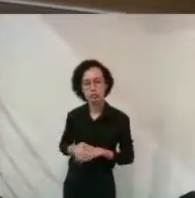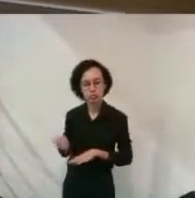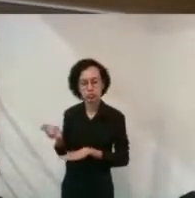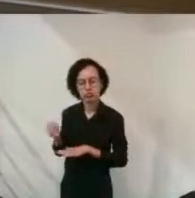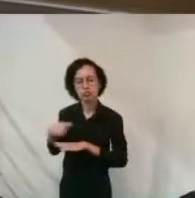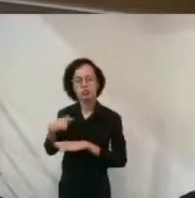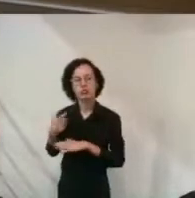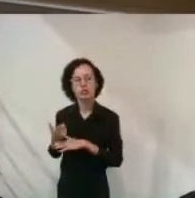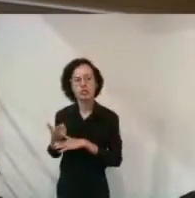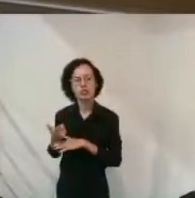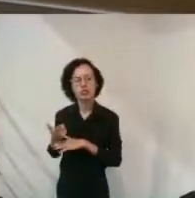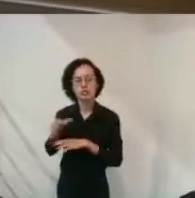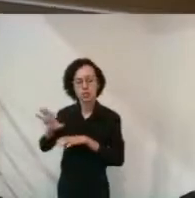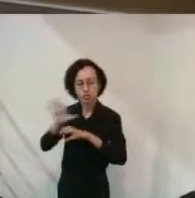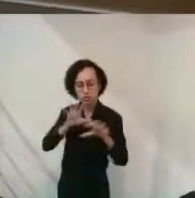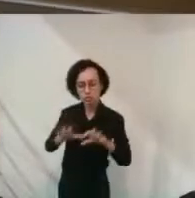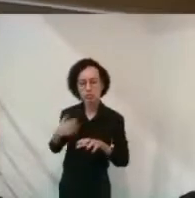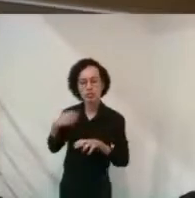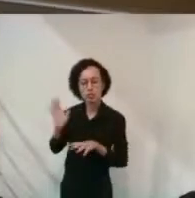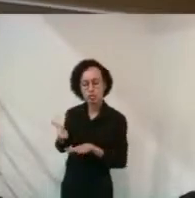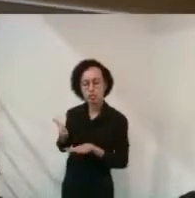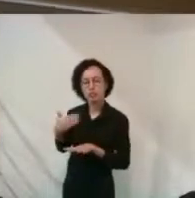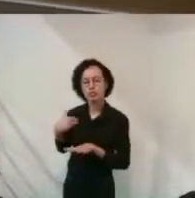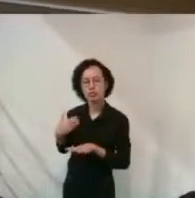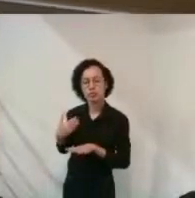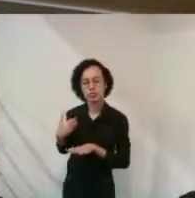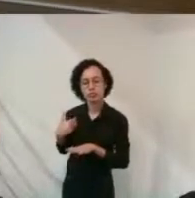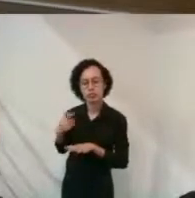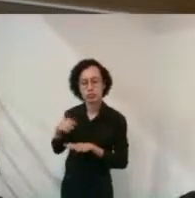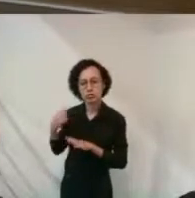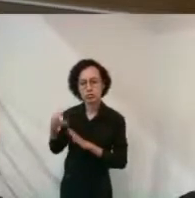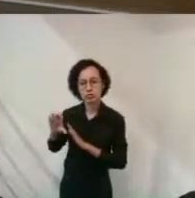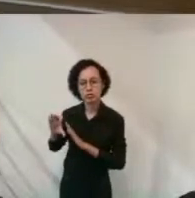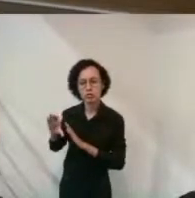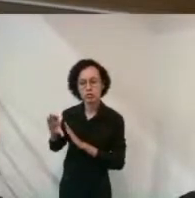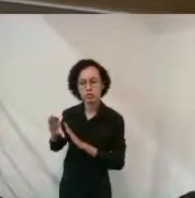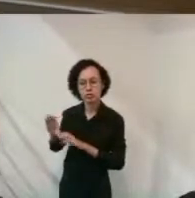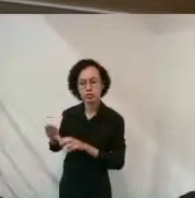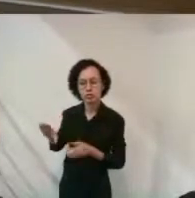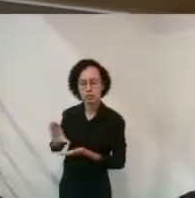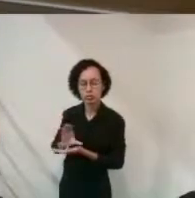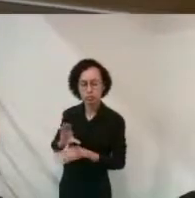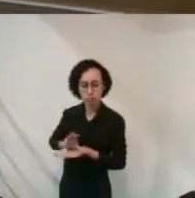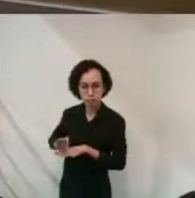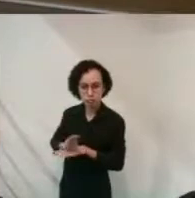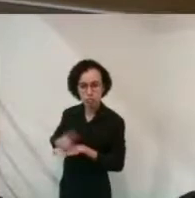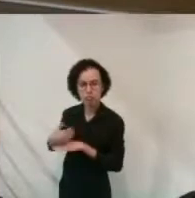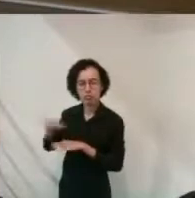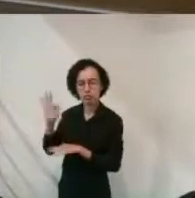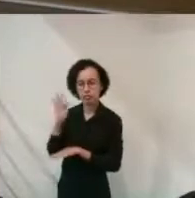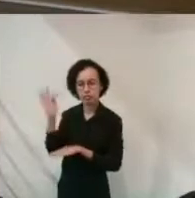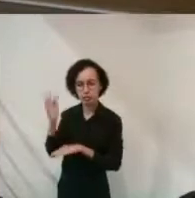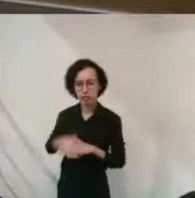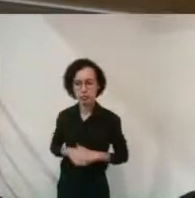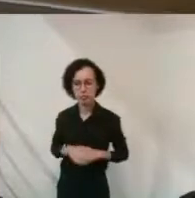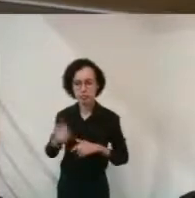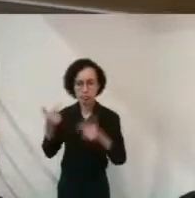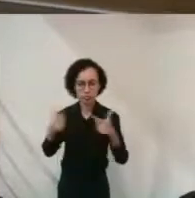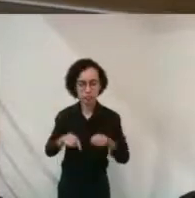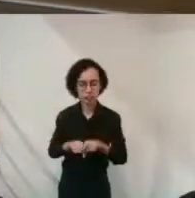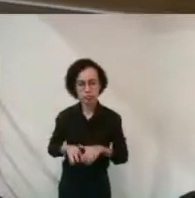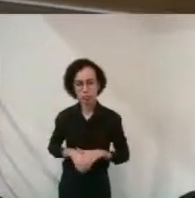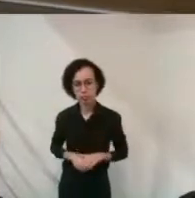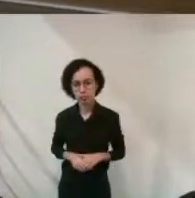da regionalização, né, que já era prevista na nossa Constituição Federal e também outros instrumentos